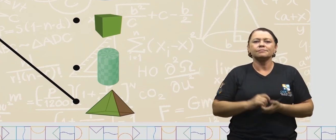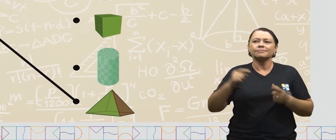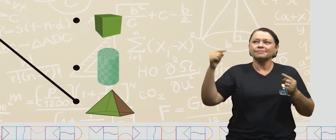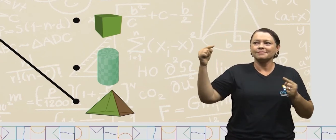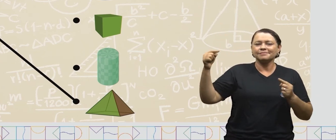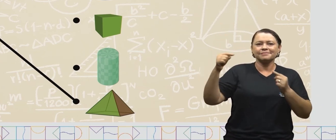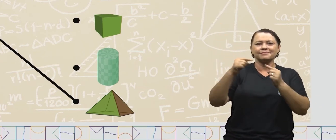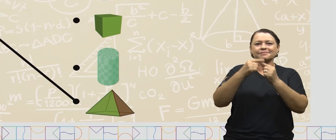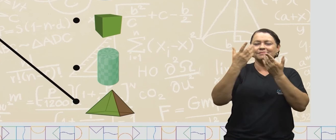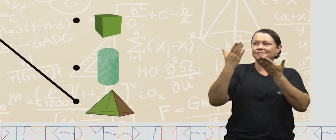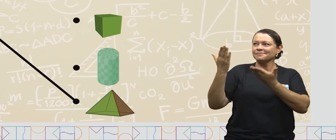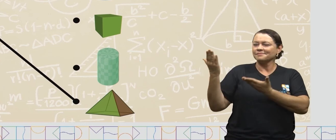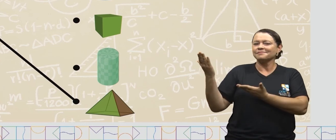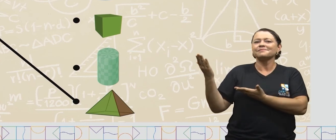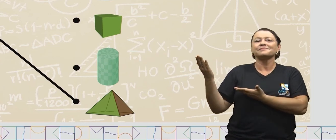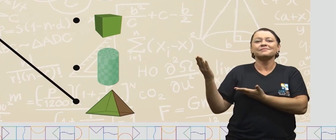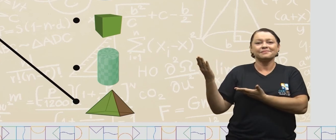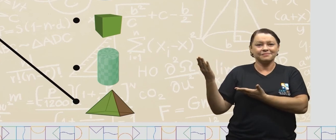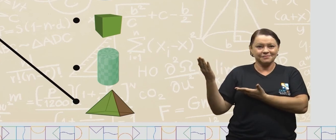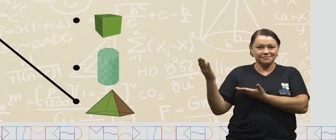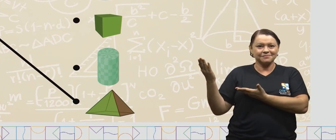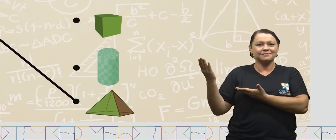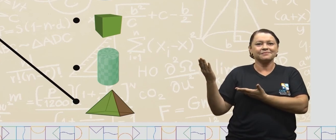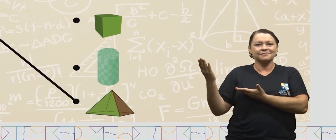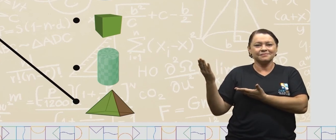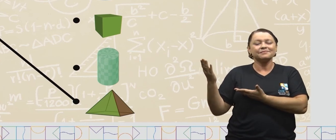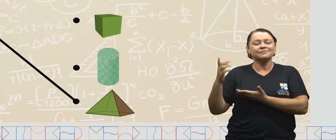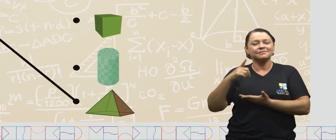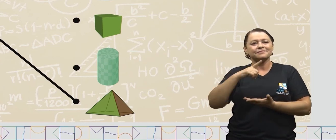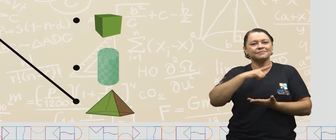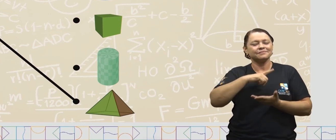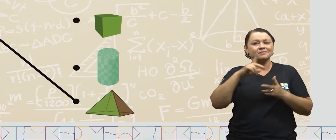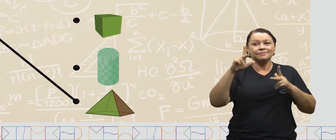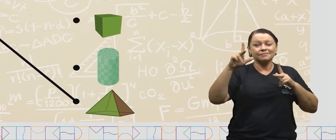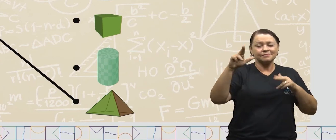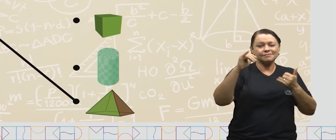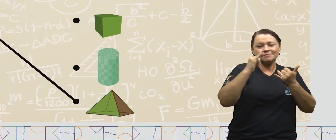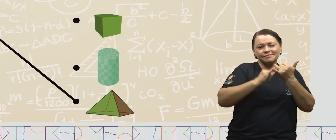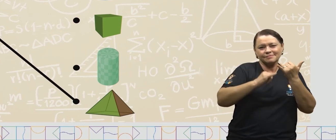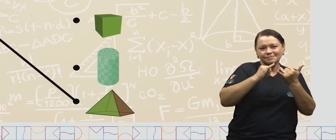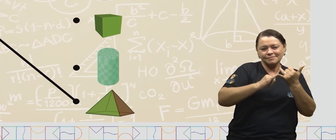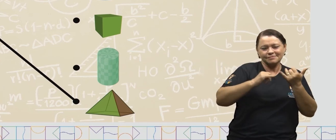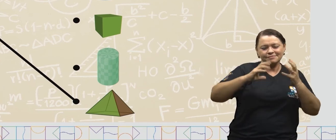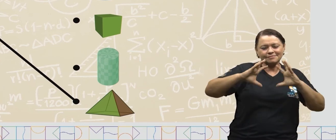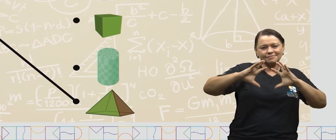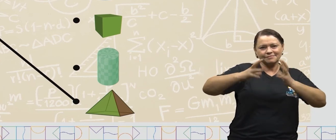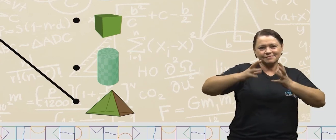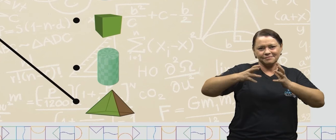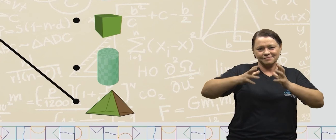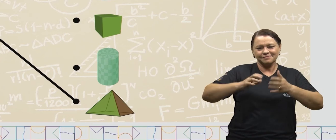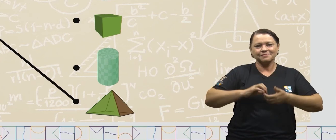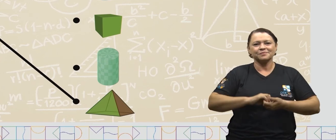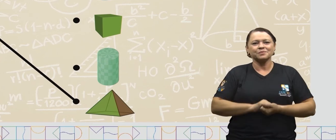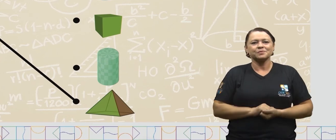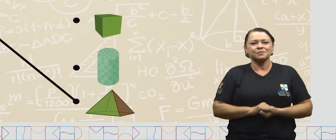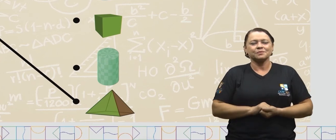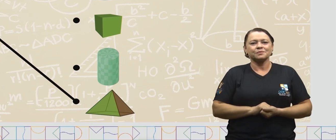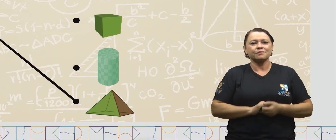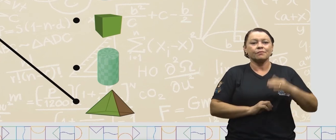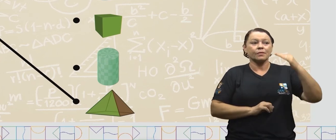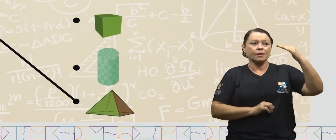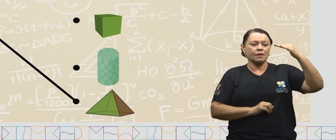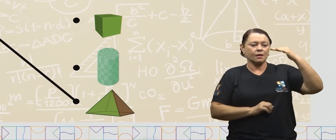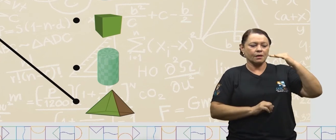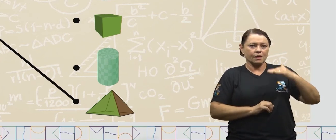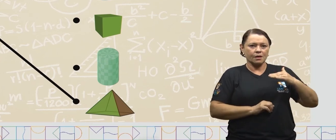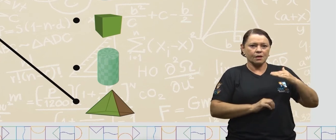ligar? Muito bem! Esta bola de basquete também tem um formato de uma esfera. Muito bem. E